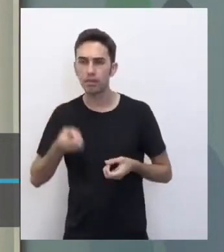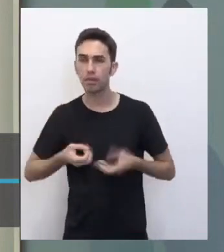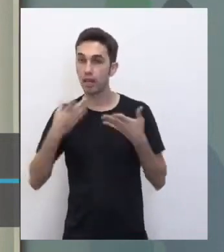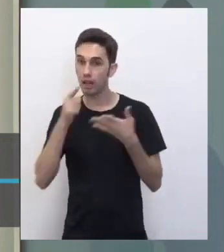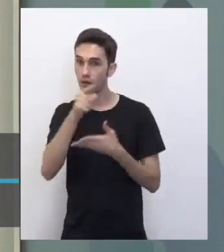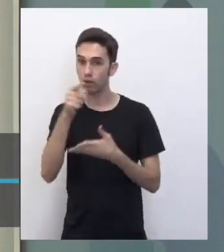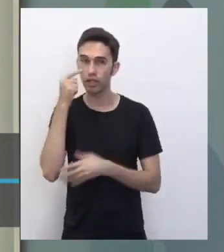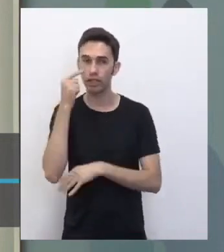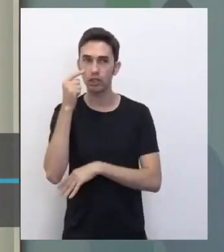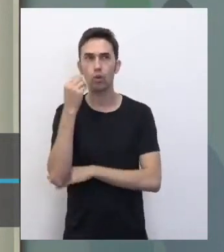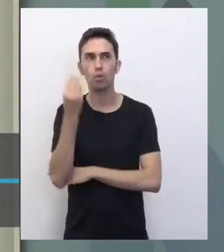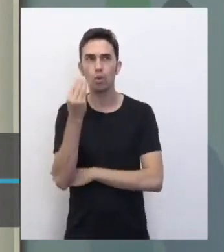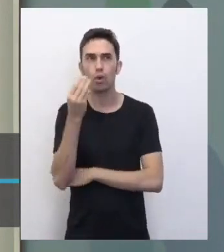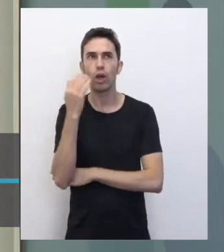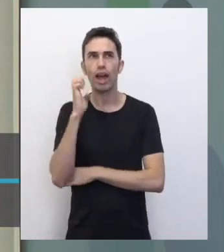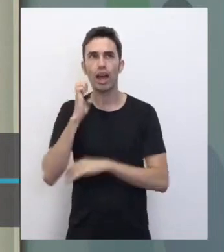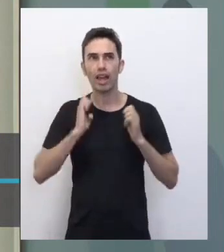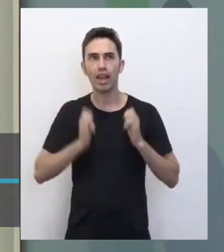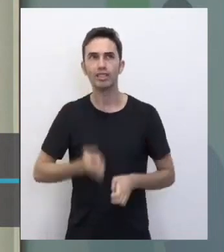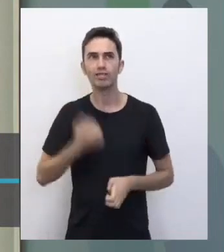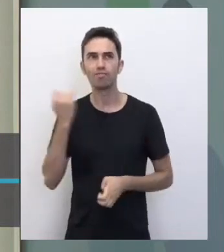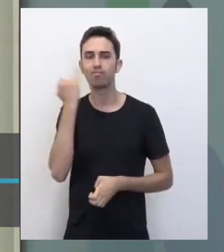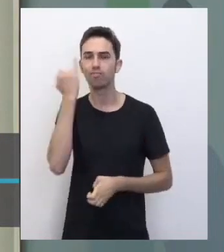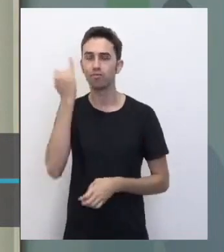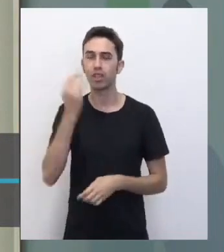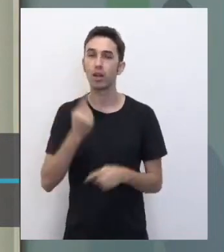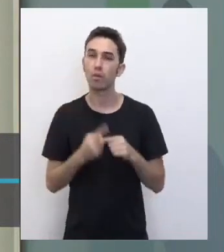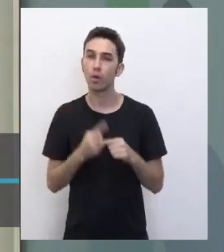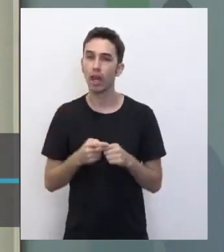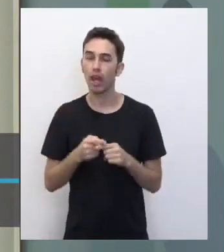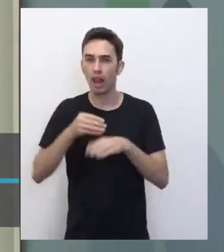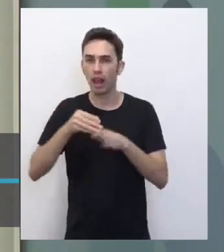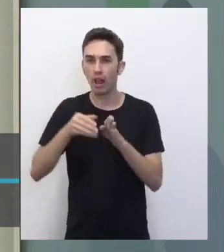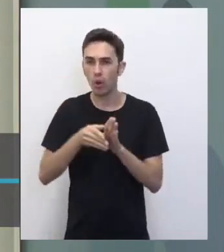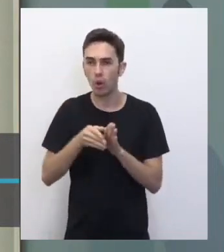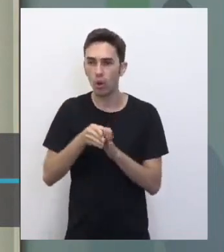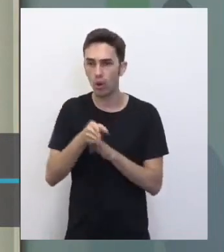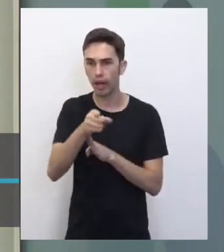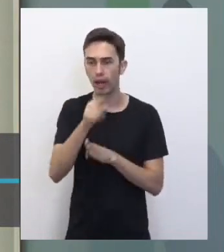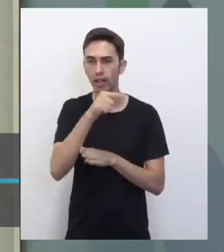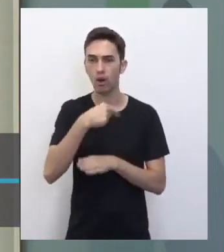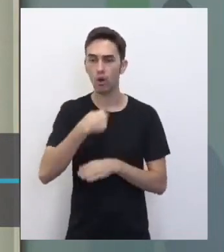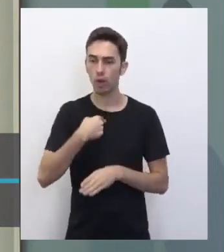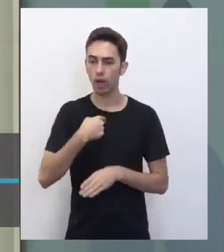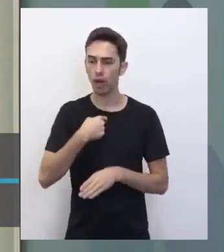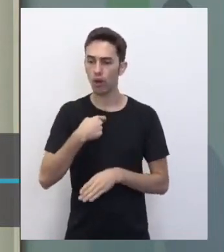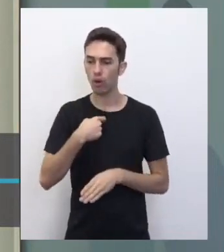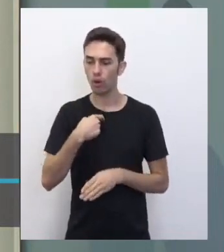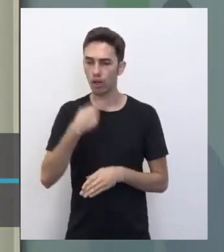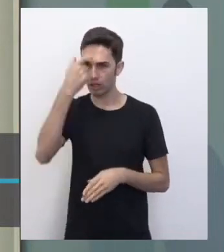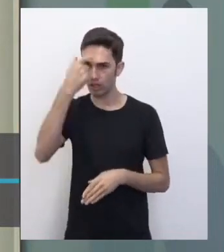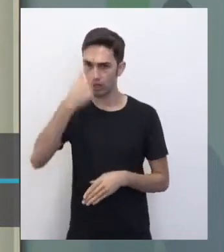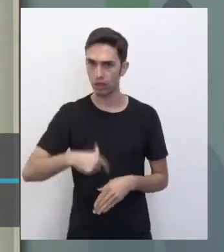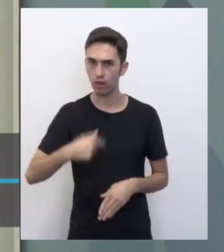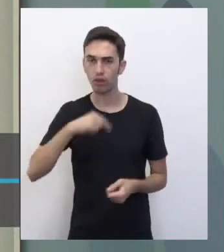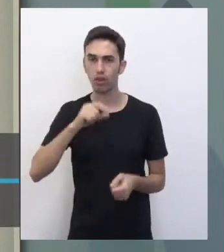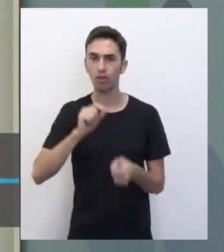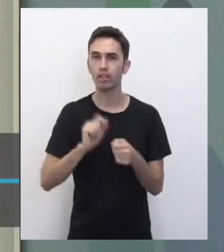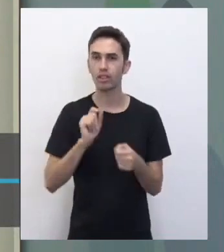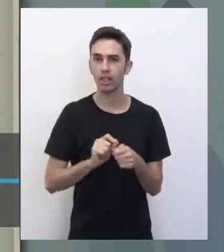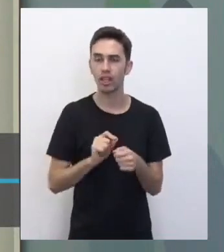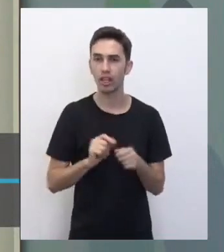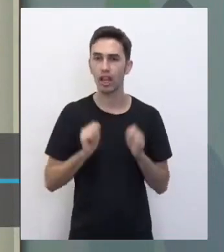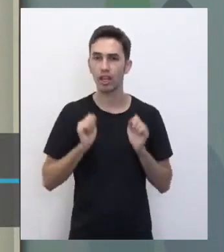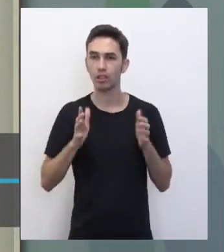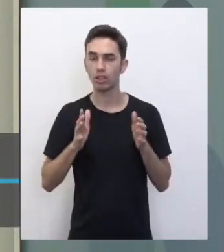do como a ética ela é essencial. Porque ela orienta a forma como eu, indivíduo, vou agir, e